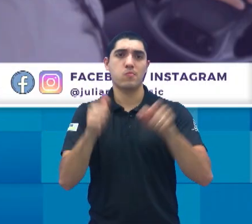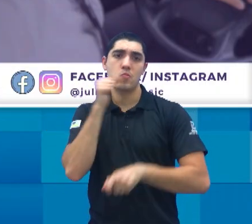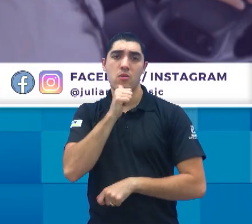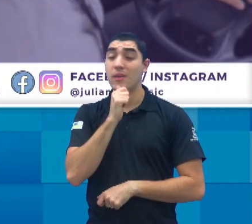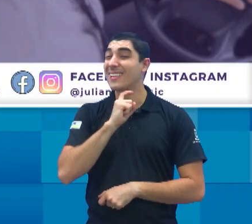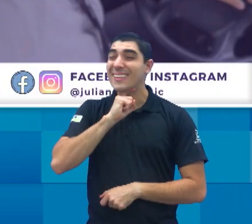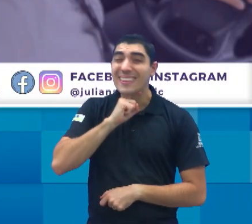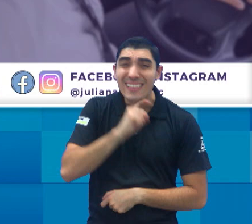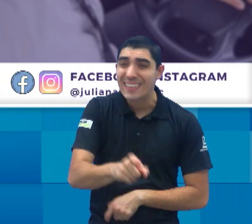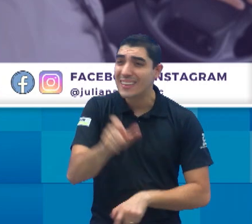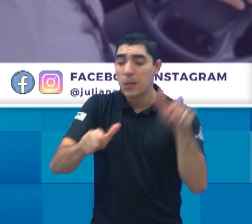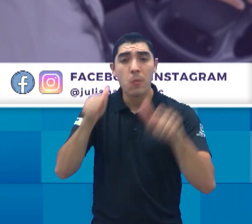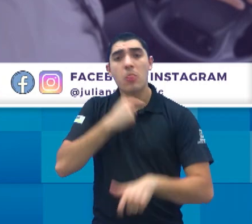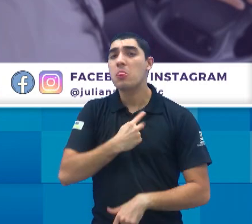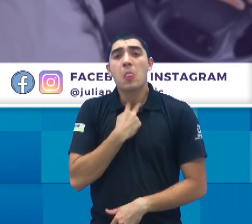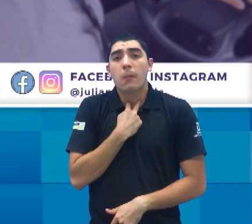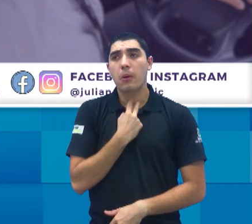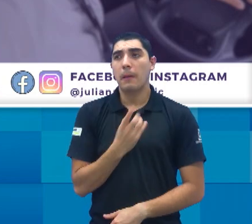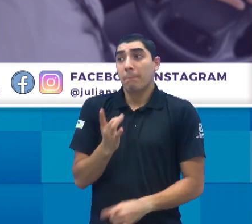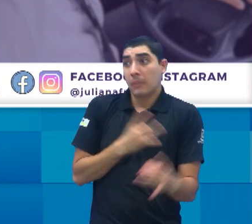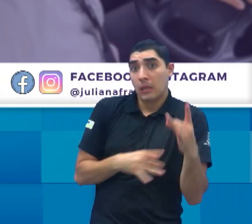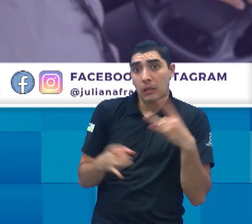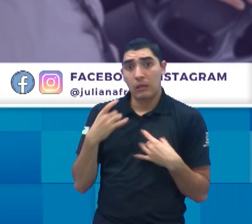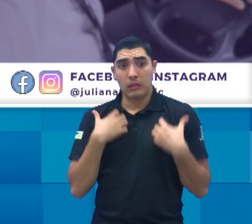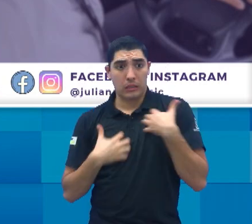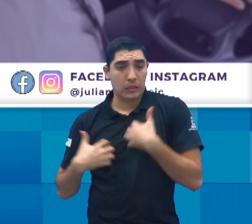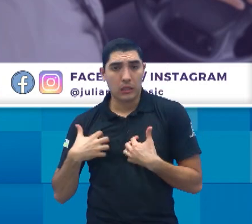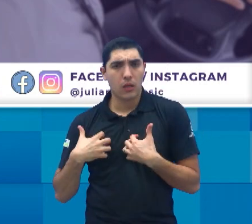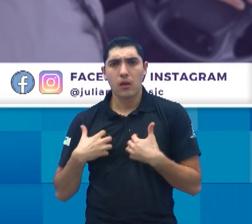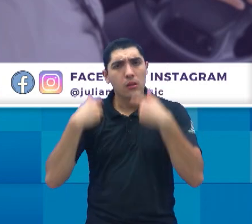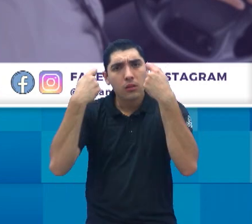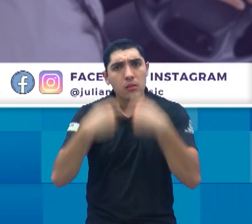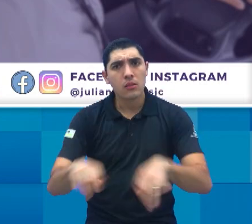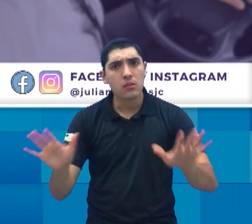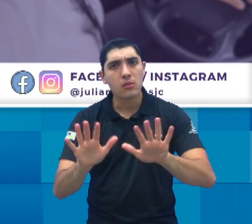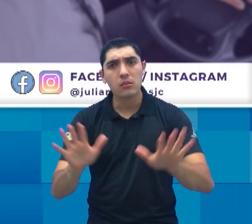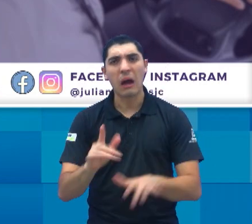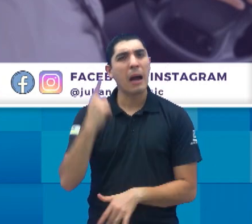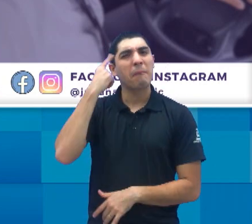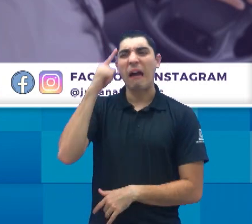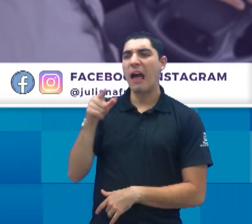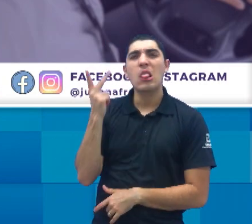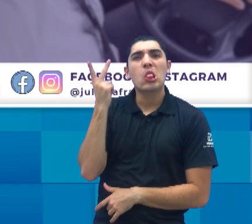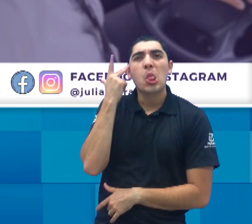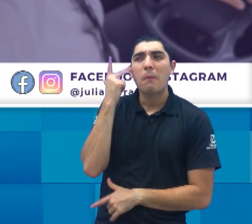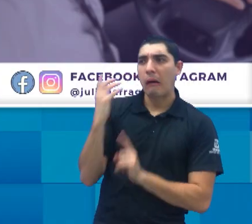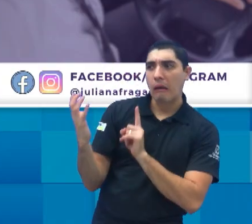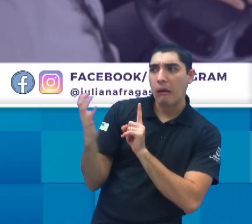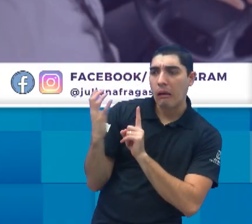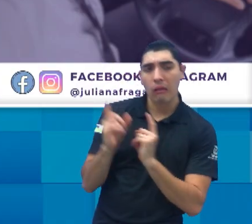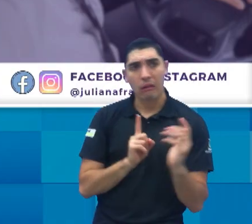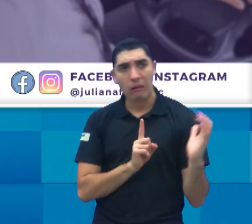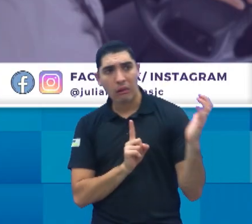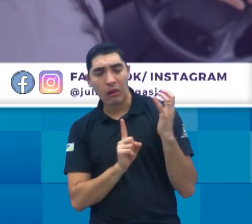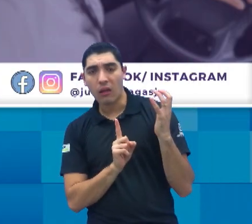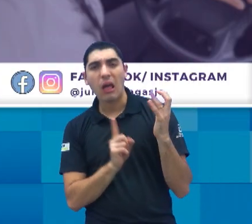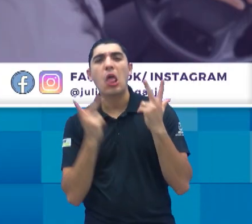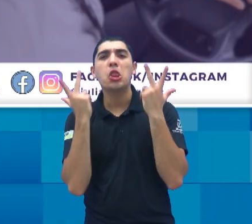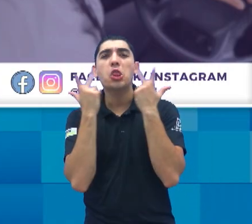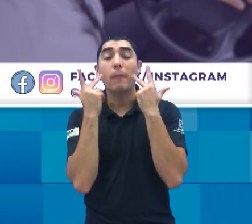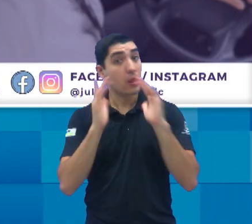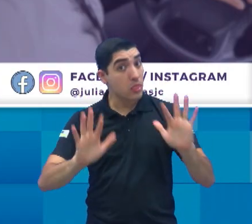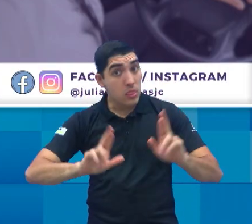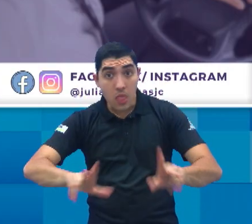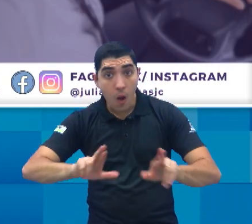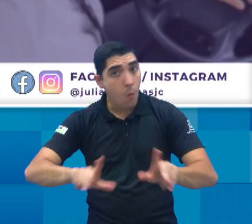viver com medo, nenhuma mulher deve achar normal ser ameaçada, e nenhuma família deveria passar por uma dor